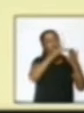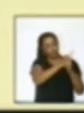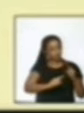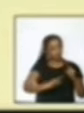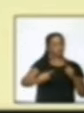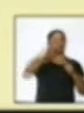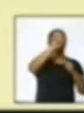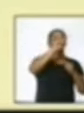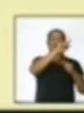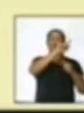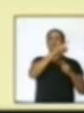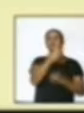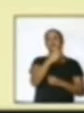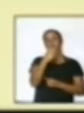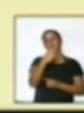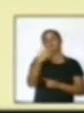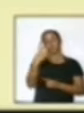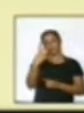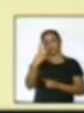subir.